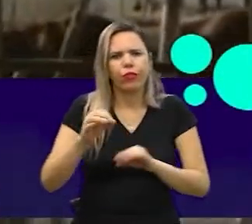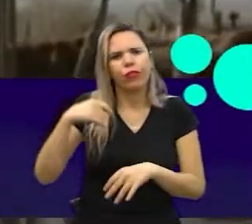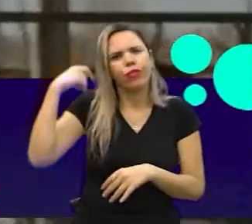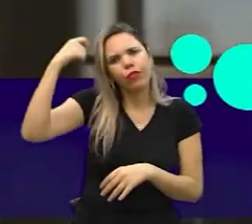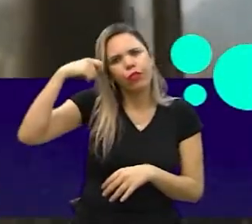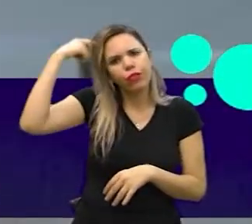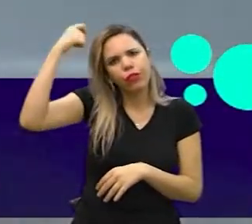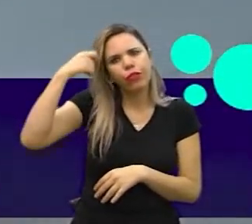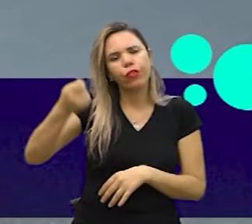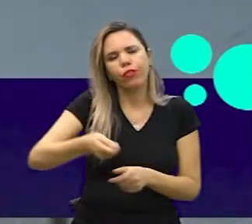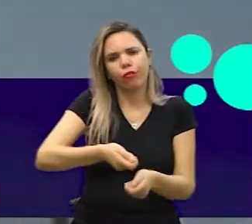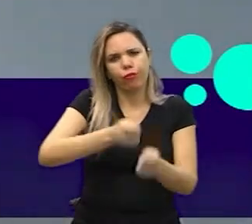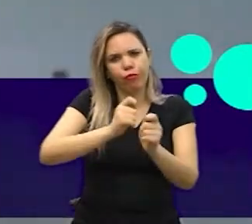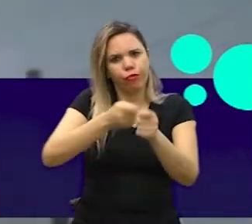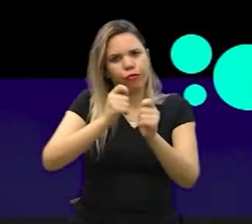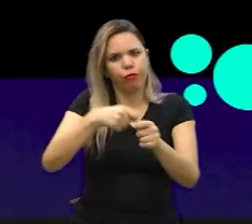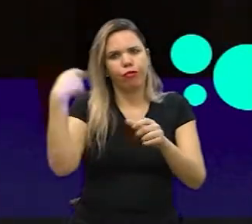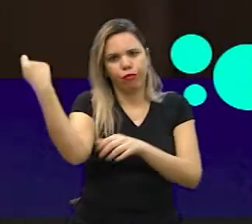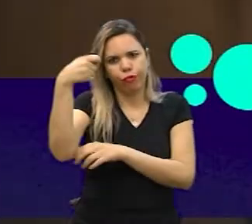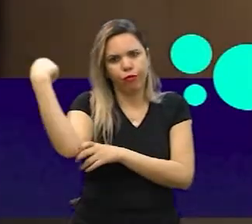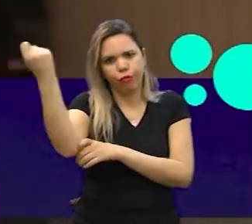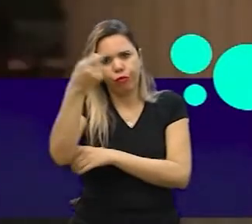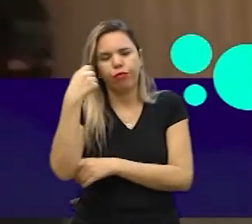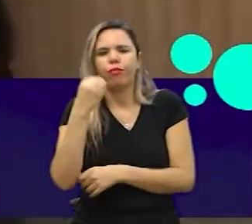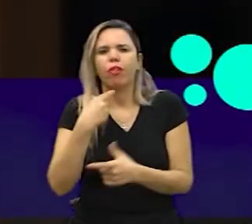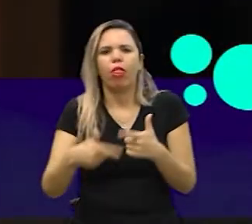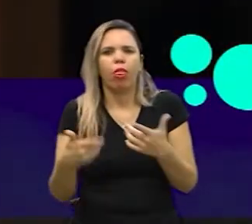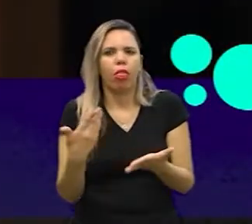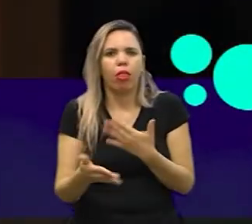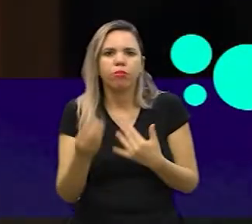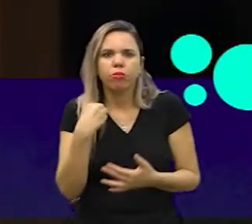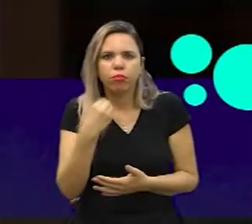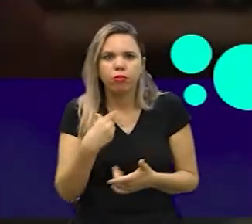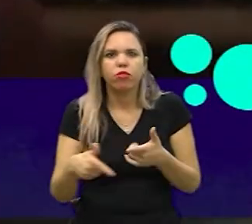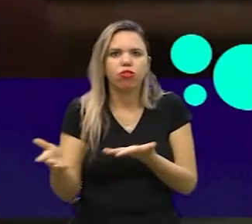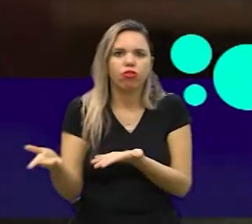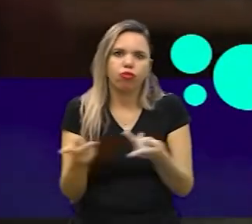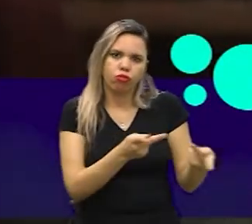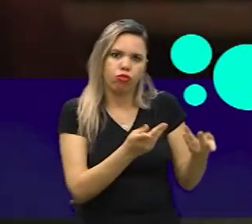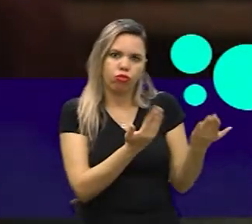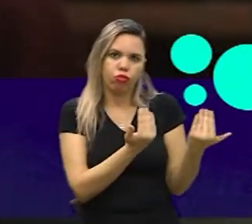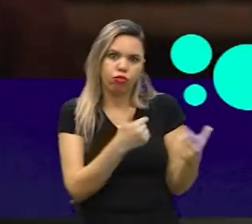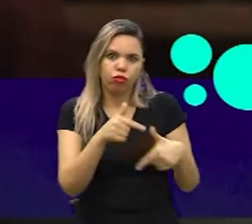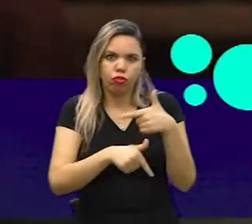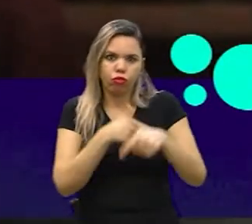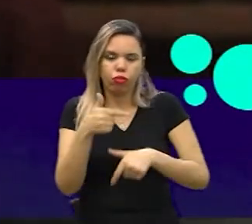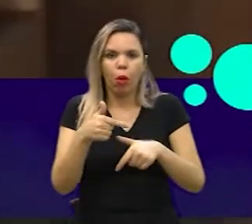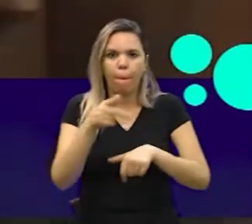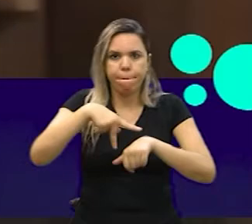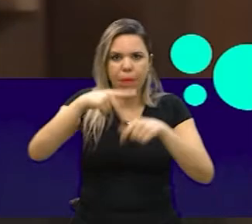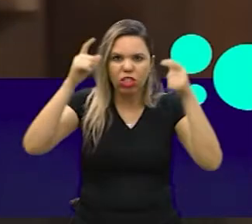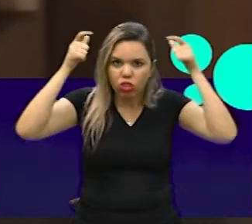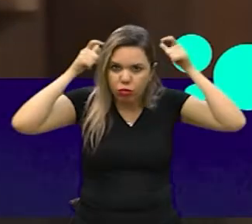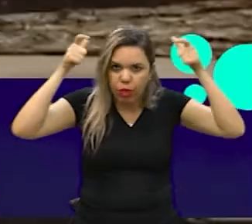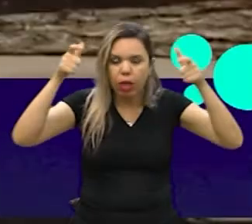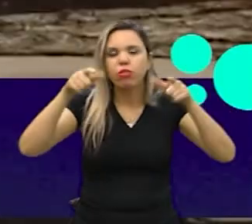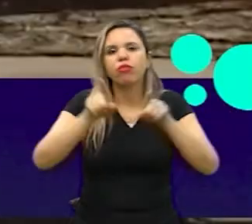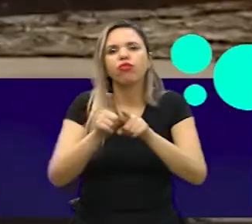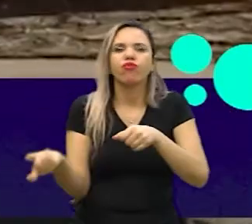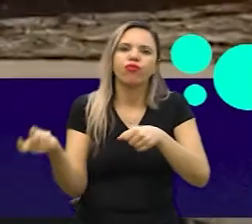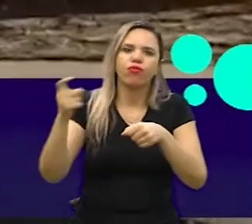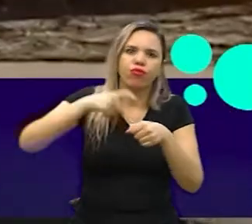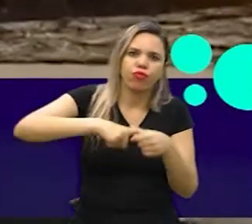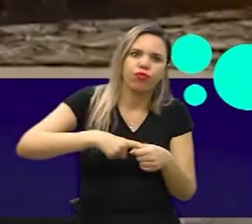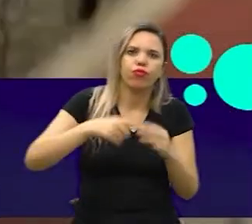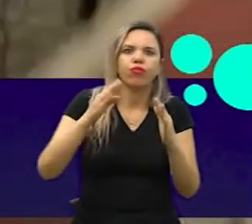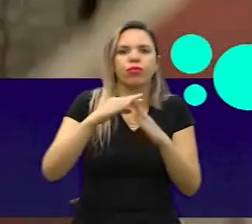fazer um astro de rodeio e criador de cavalos fracassado. Ele aceita o trabalho de trazer um jovem que está no México de